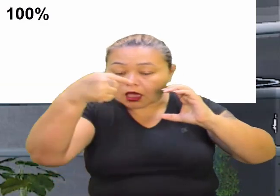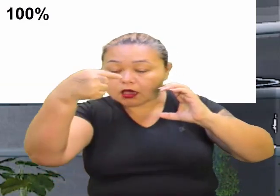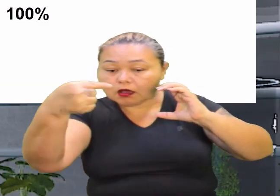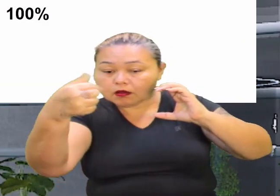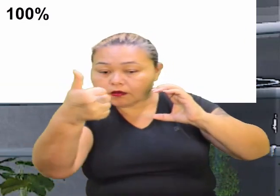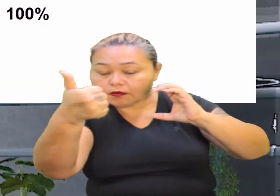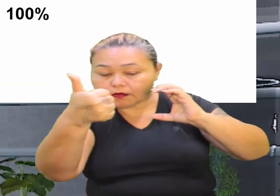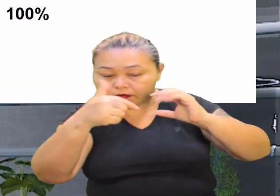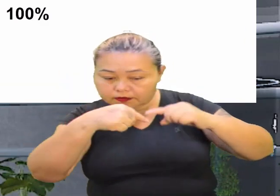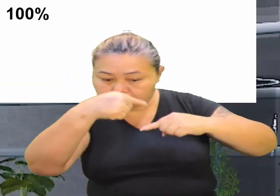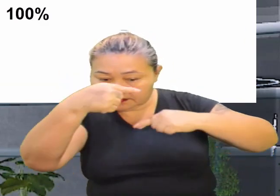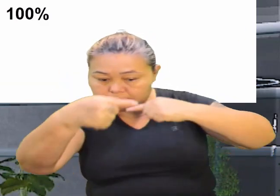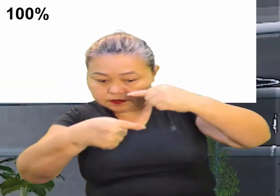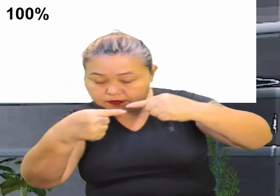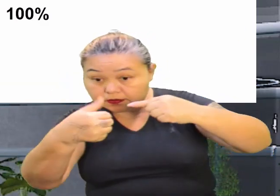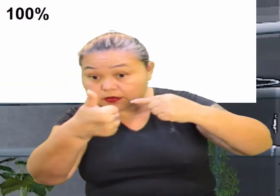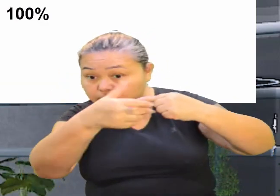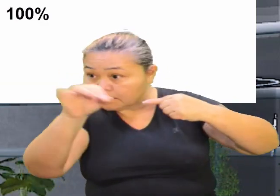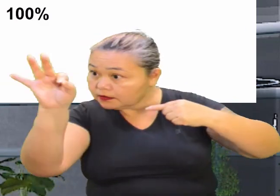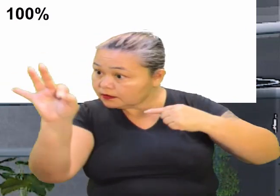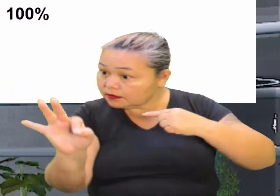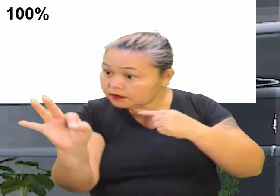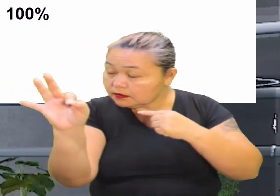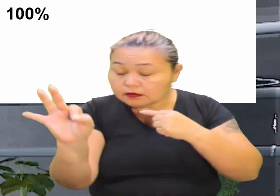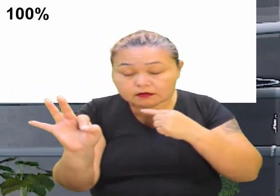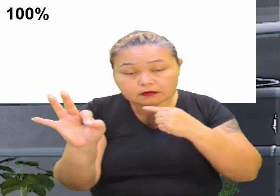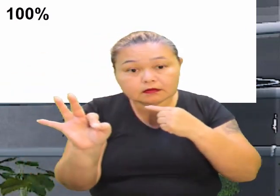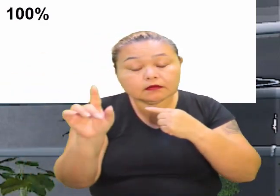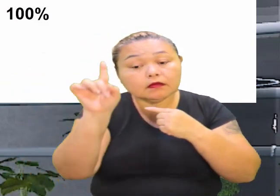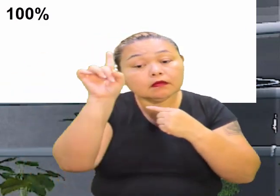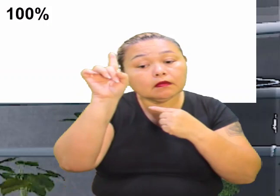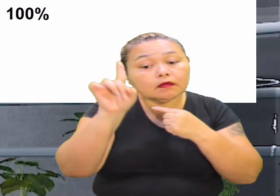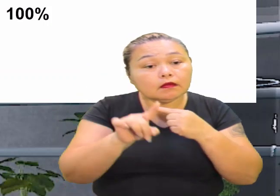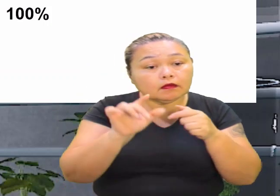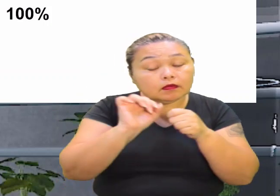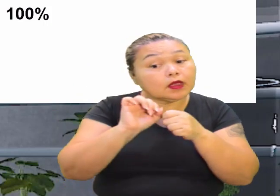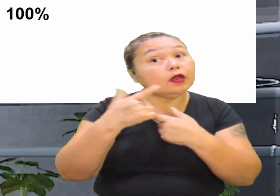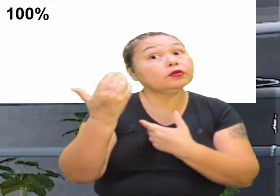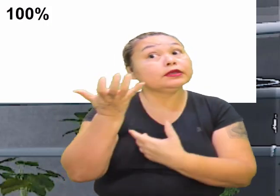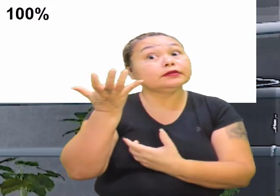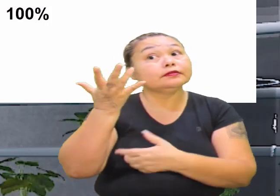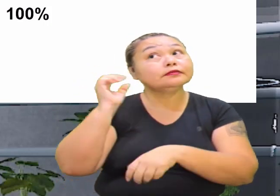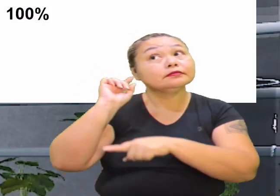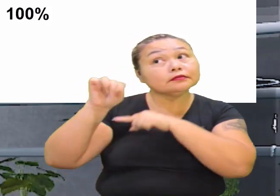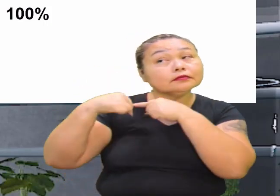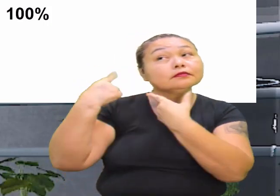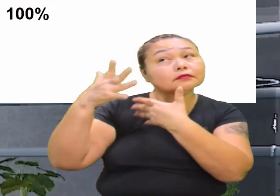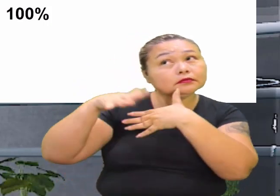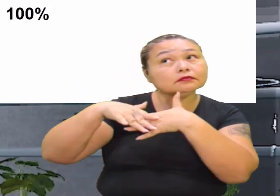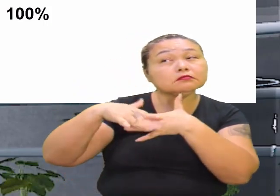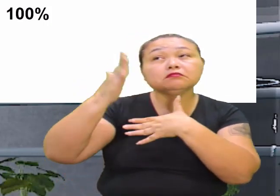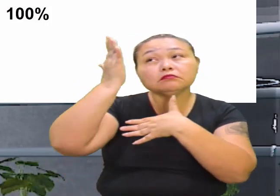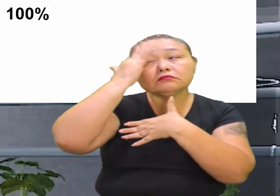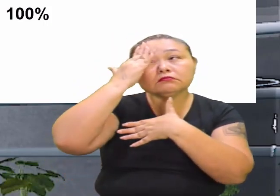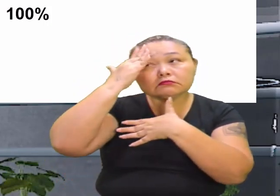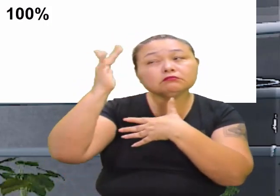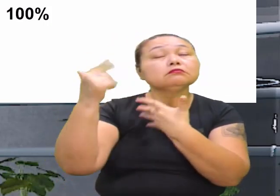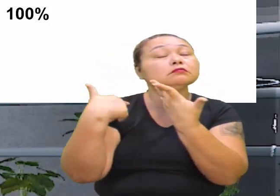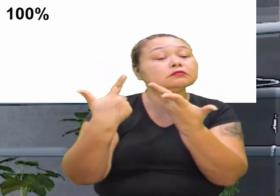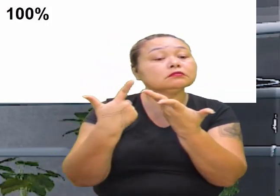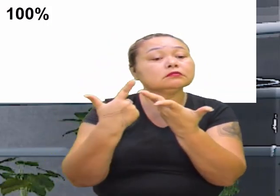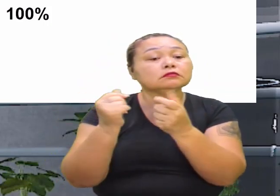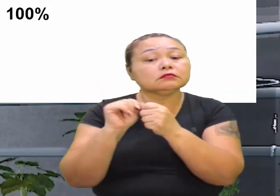primeira geração em 100%. Isso é o esperado, matematicamente. E quando eu olho